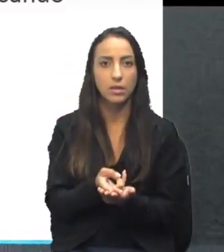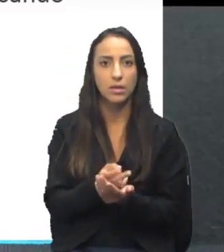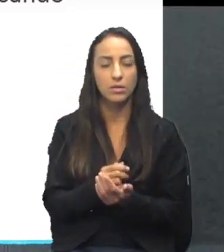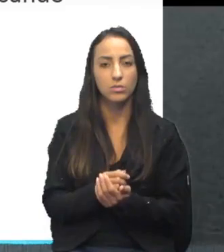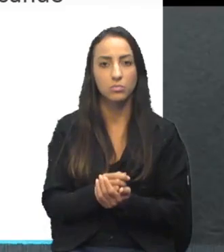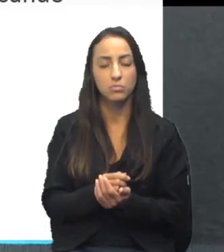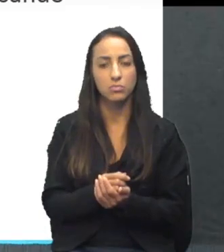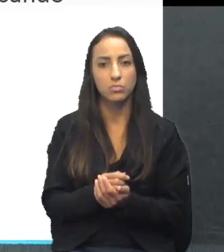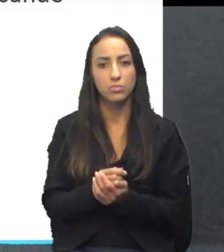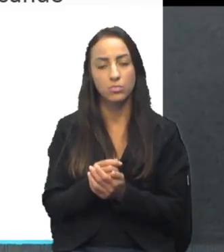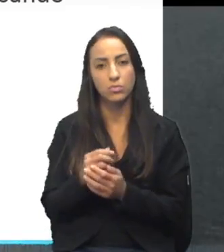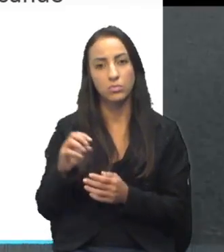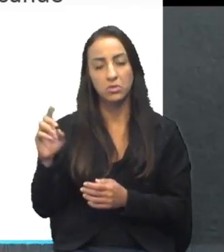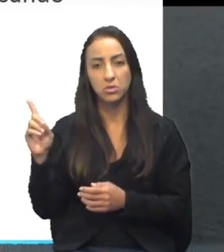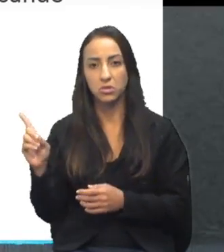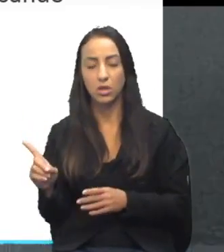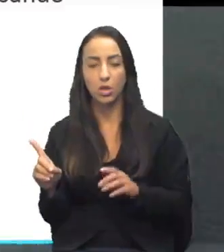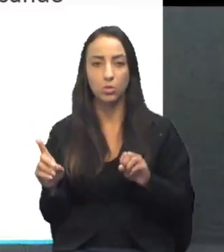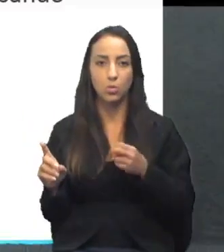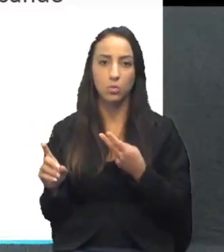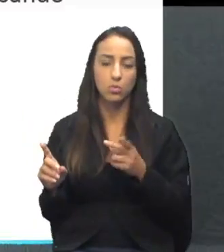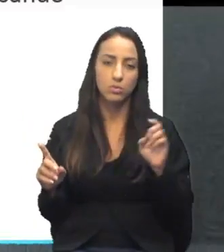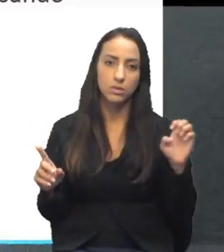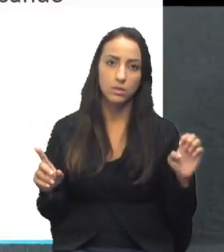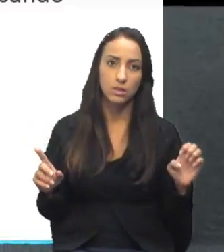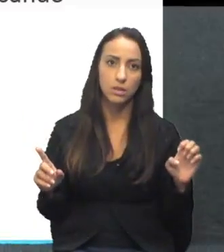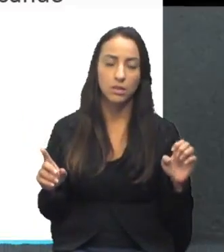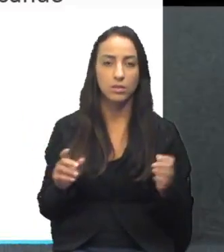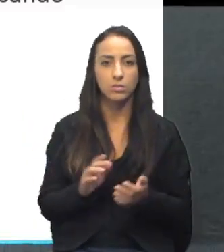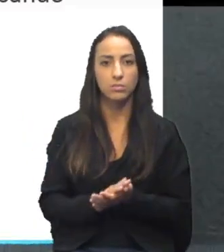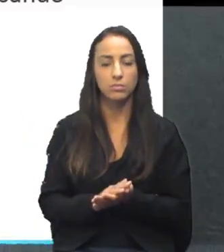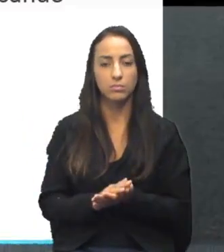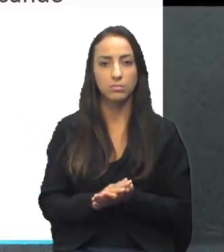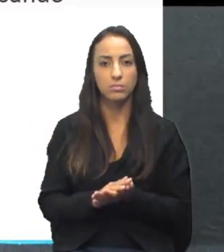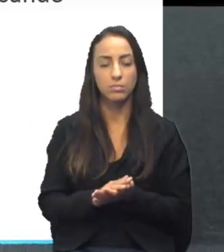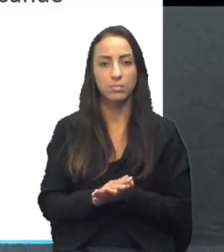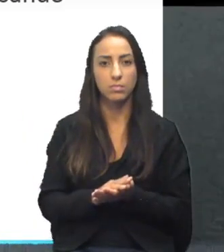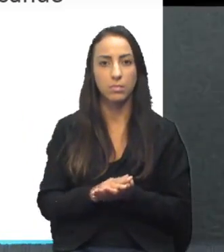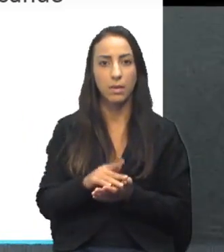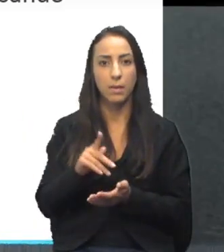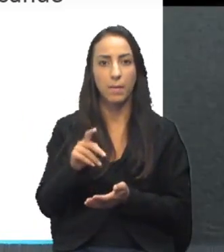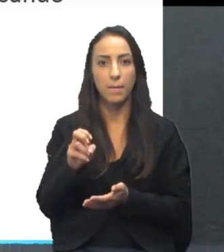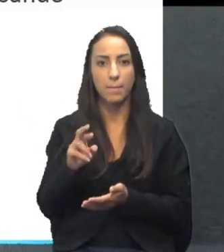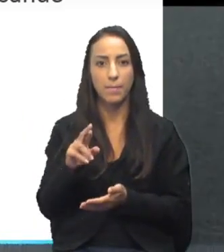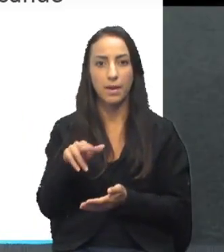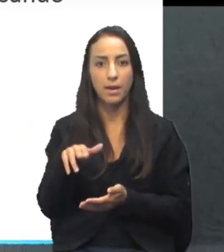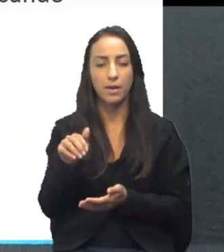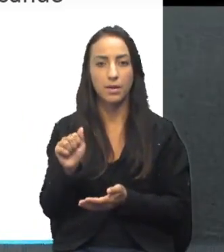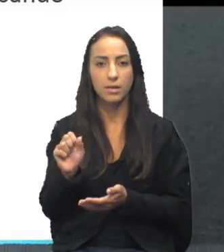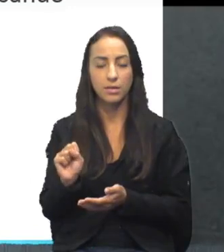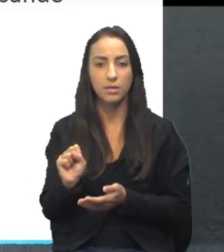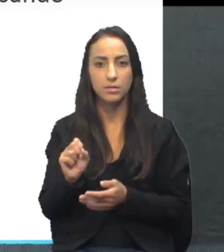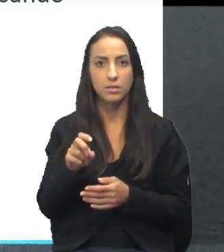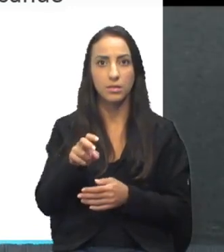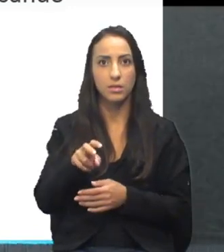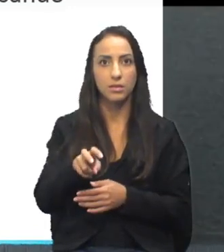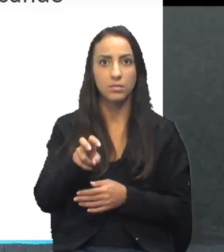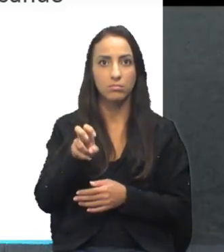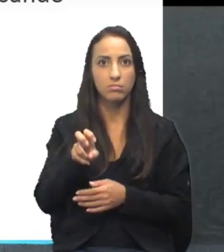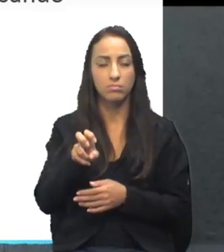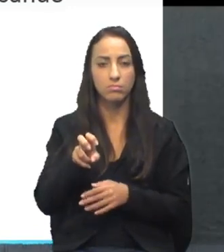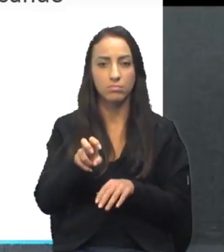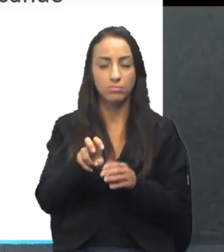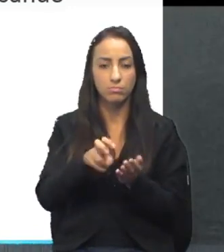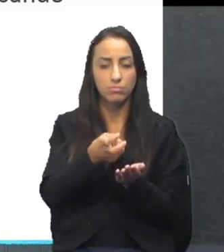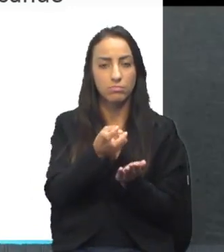esquerdo, então, para baixo. As pernas permanecem levemente fletidas e o